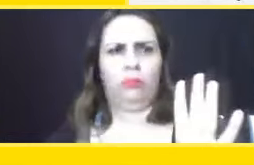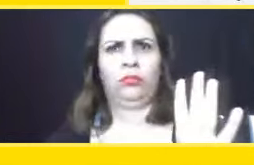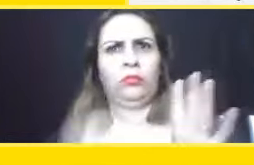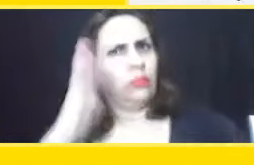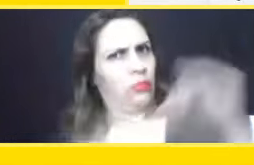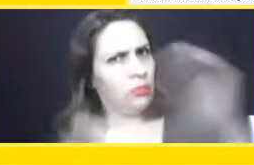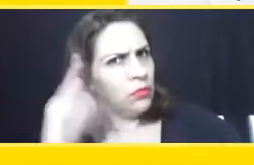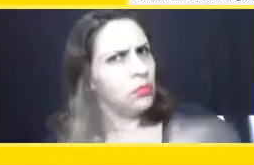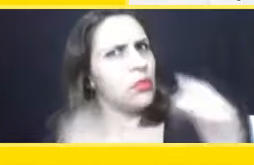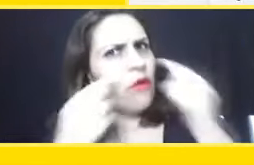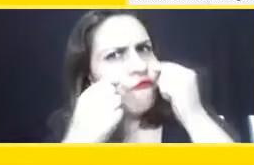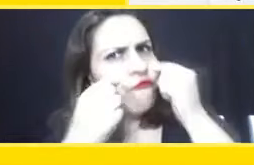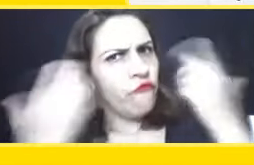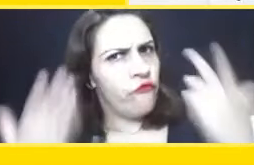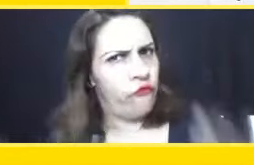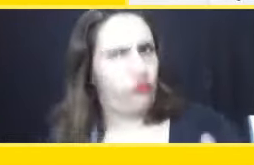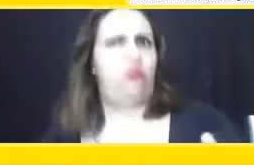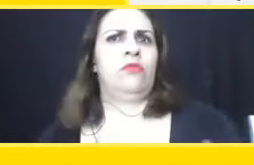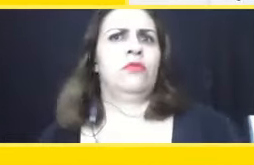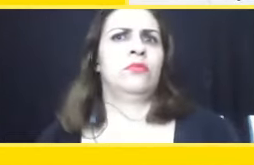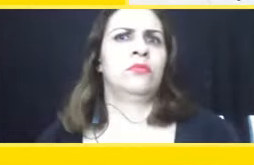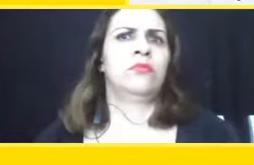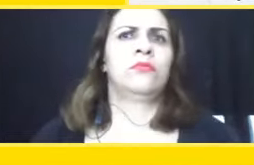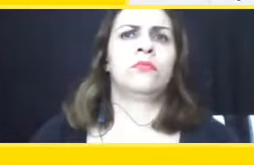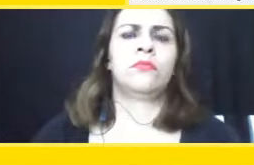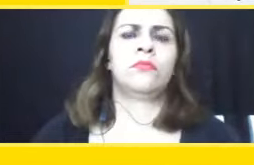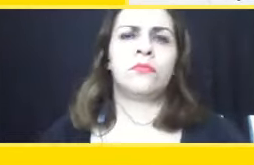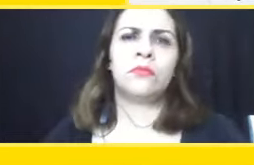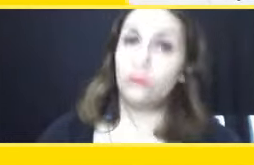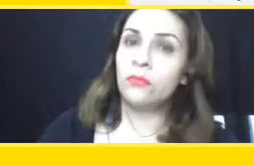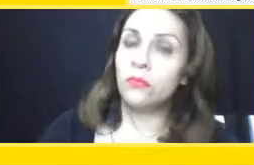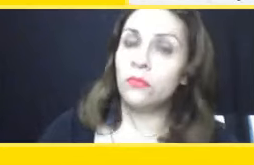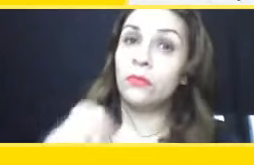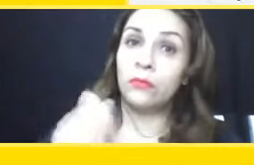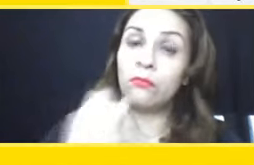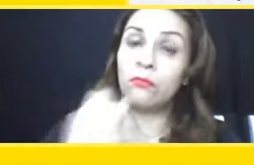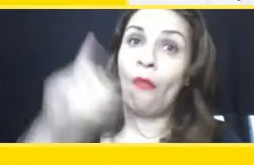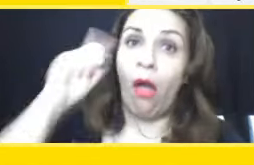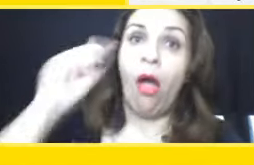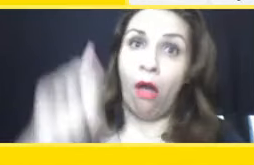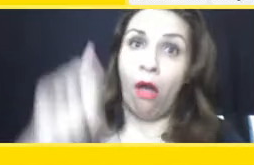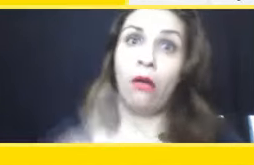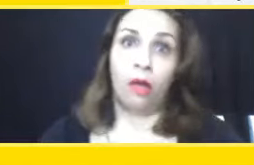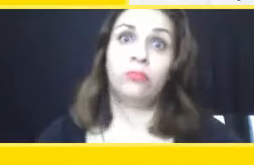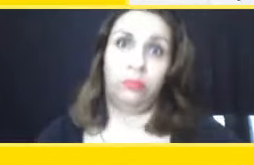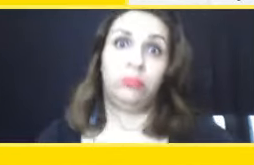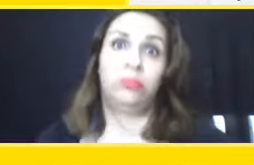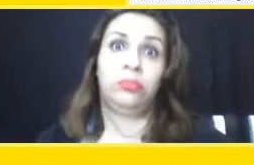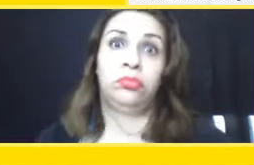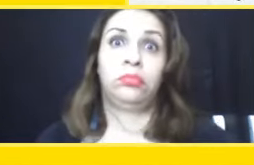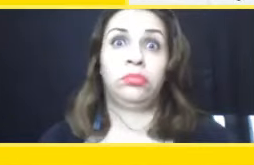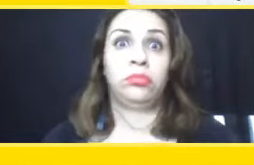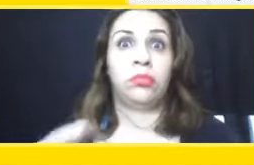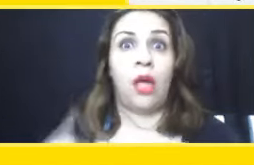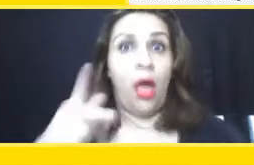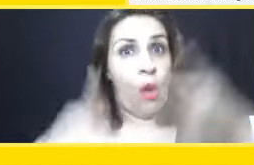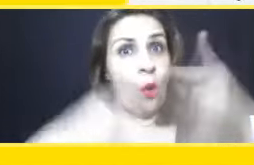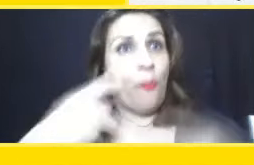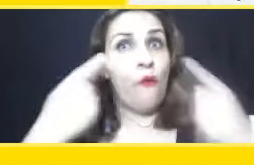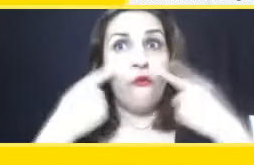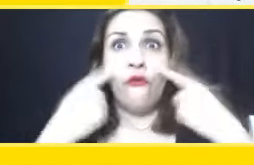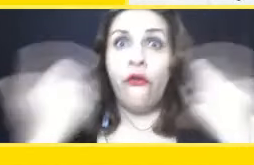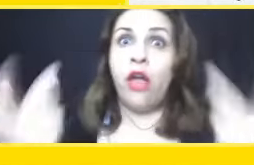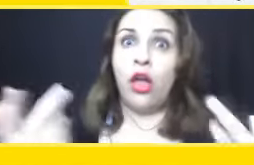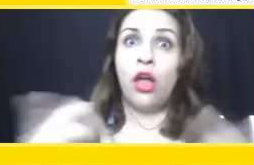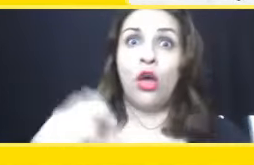se tornem práticas. O senhor está correto de informar para a população, para os ouvintes, o número